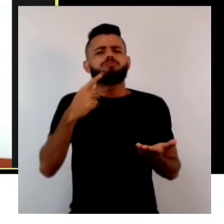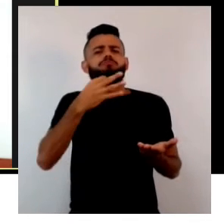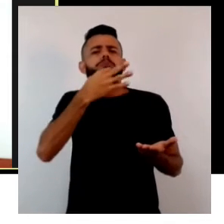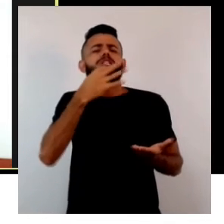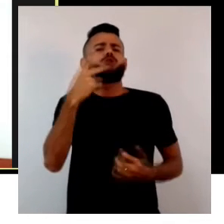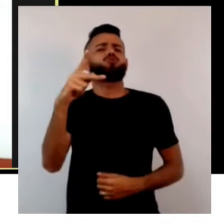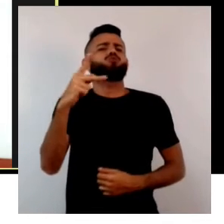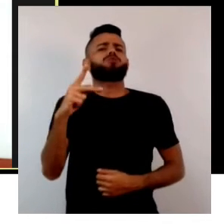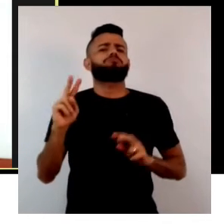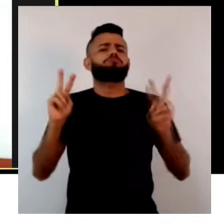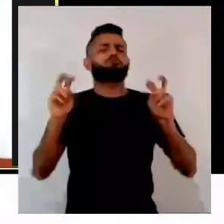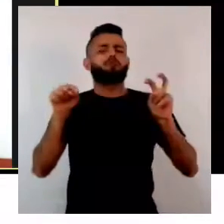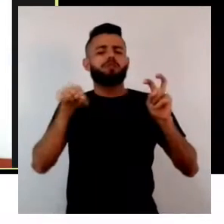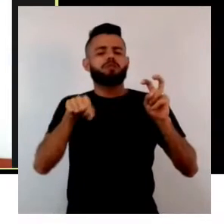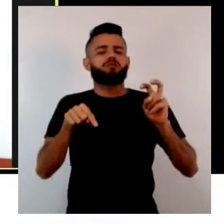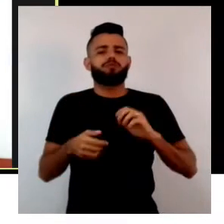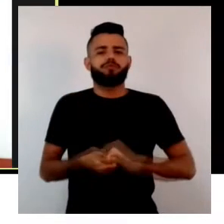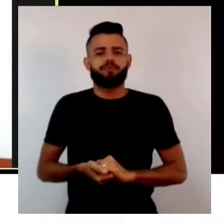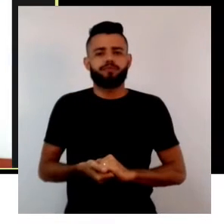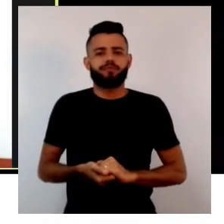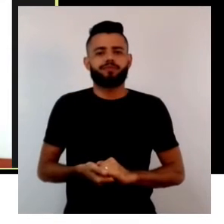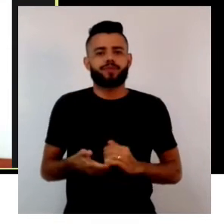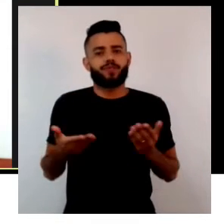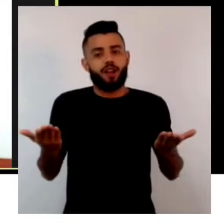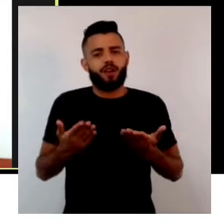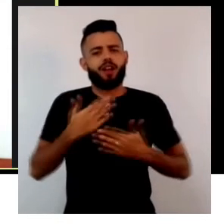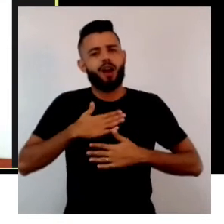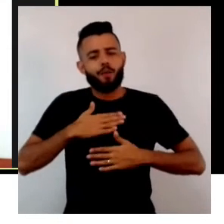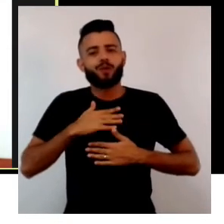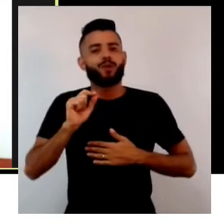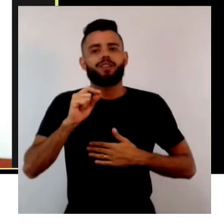bom, agora com calma, primeiro vou agradecer vocês pela paciência,